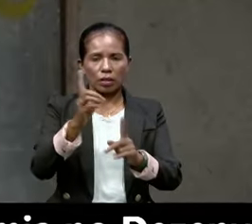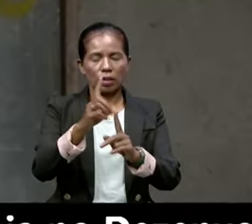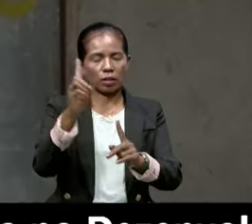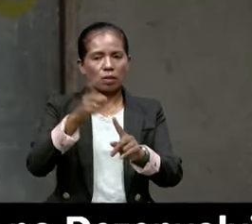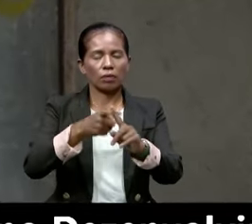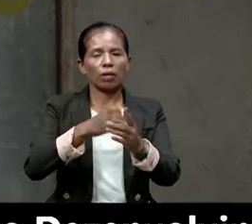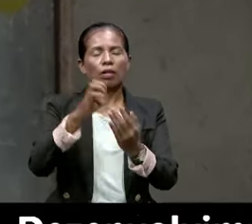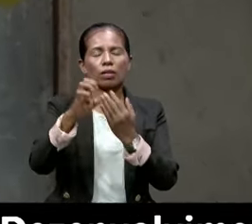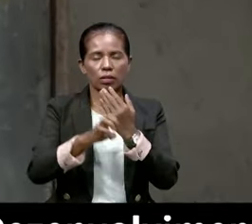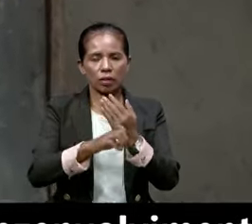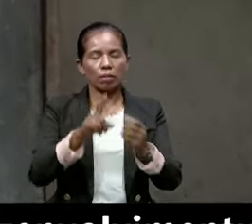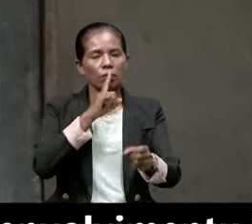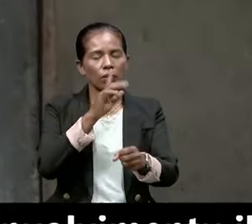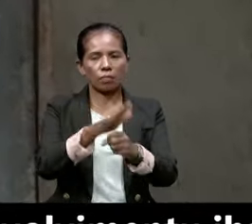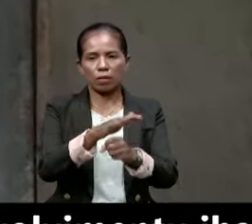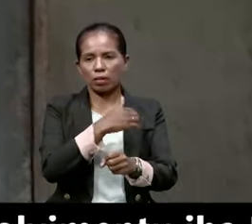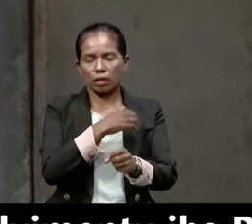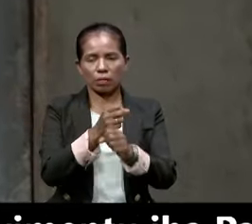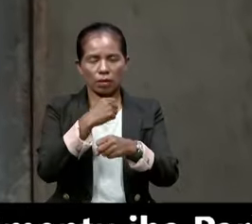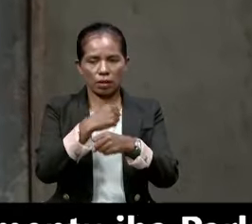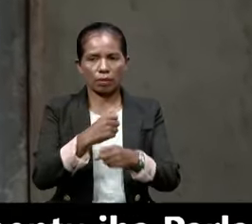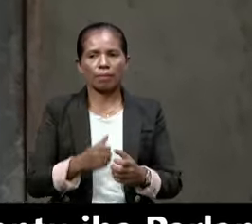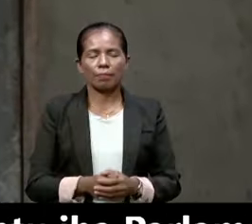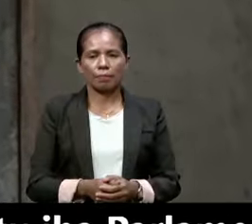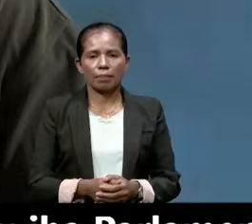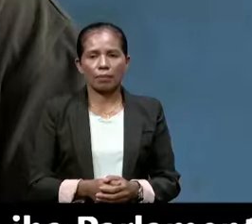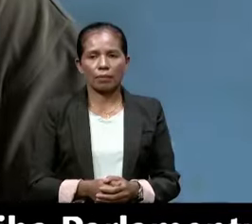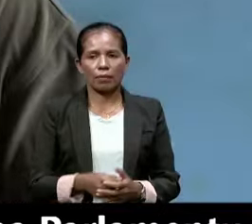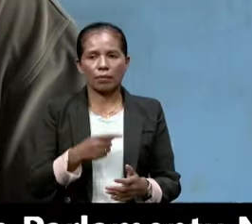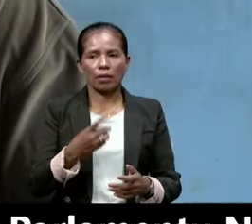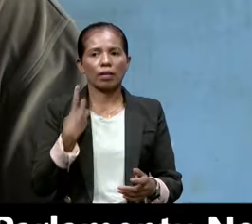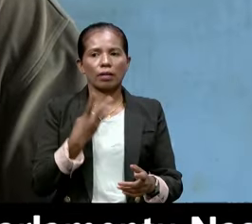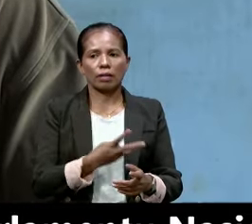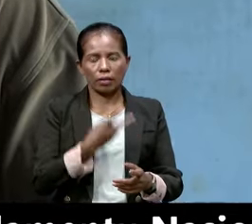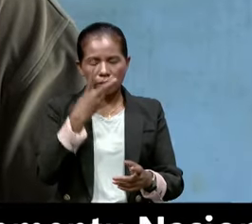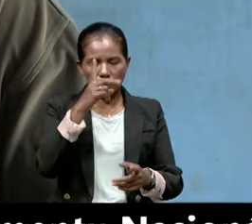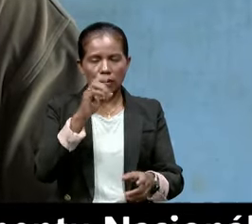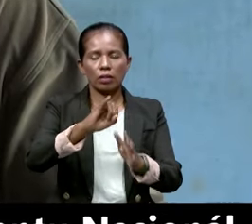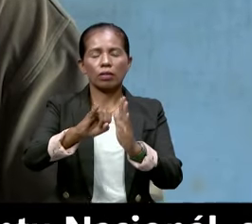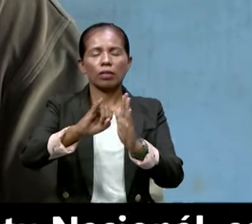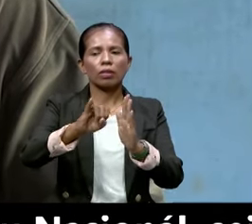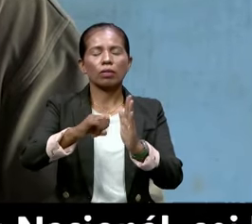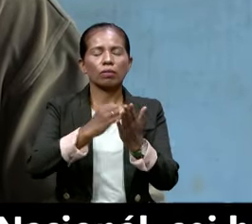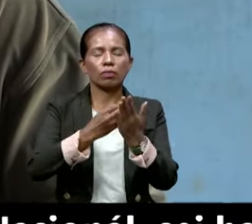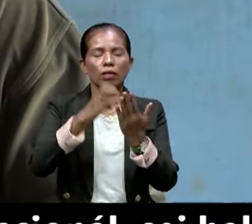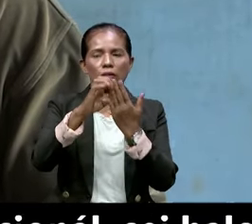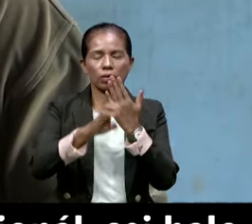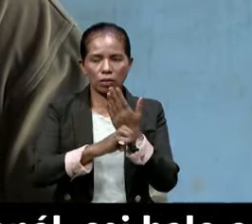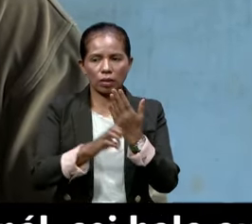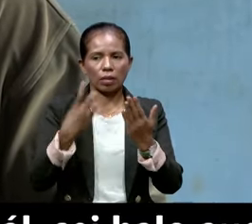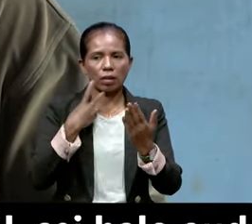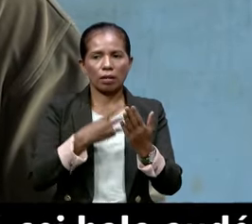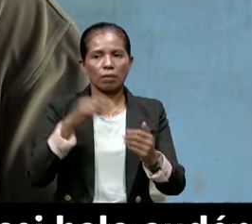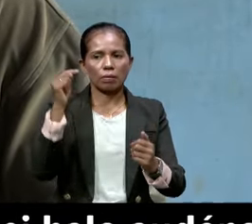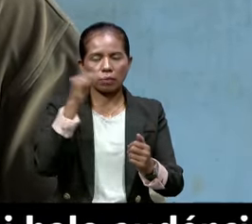fulan junio me be promessa ne se dak bele realiza vista di angkata ida asunto ida ne be junio sai ne Nema dan amia